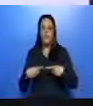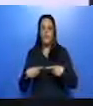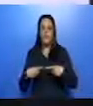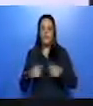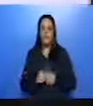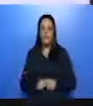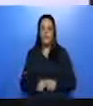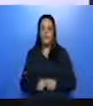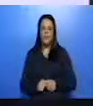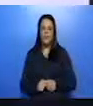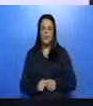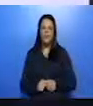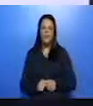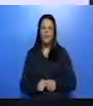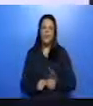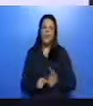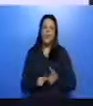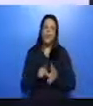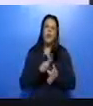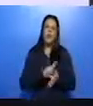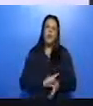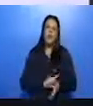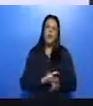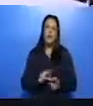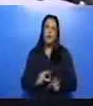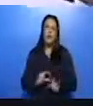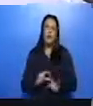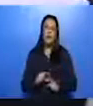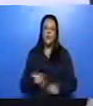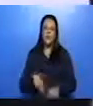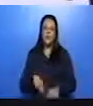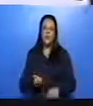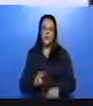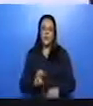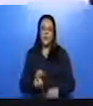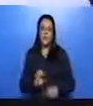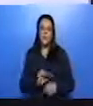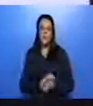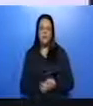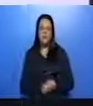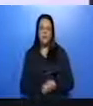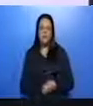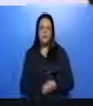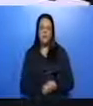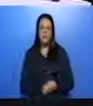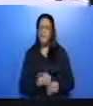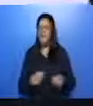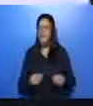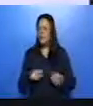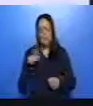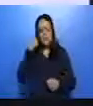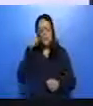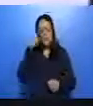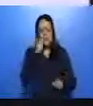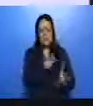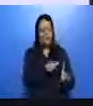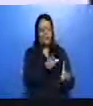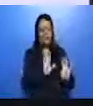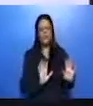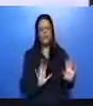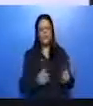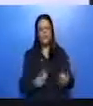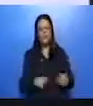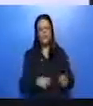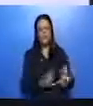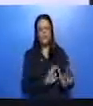nossa conjunção integrante que, automaticamente não precisa nem pensar. Professor, não precisa nem pensar em sujeito? Não. Apareceu esse